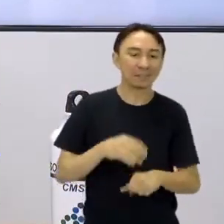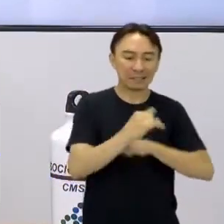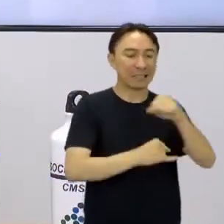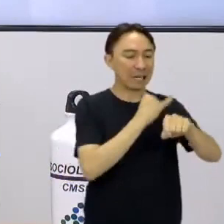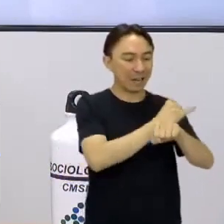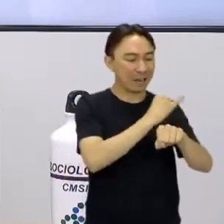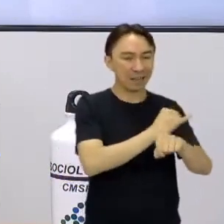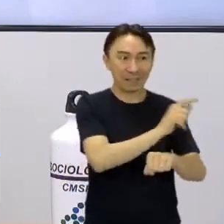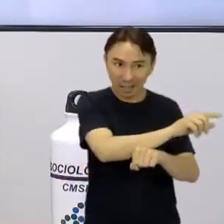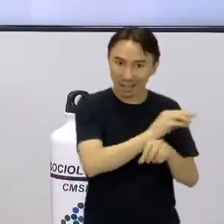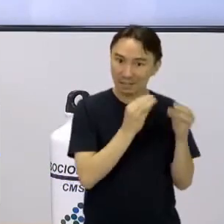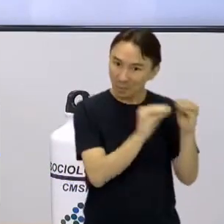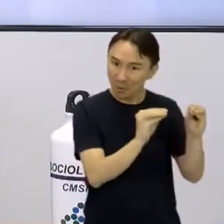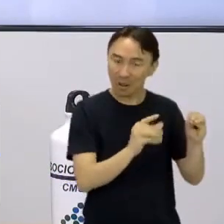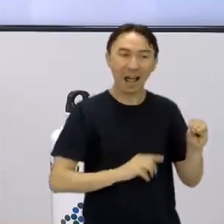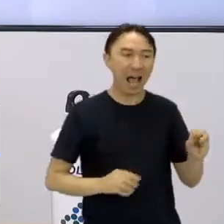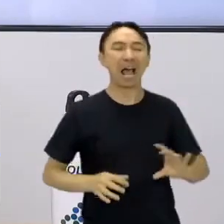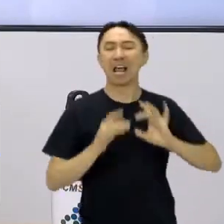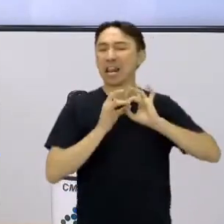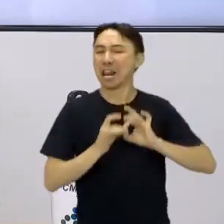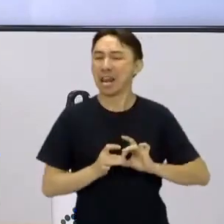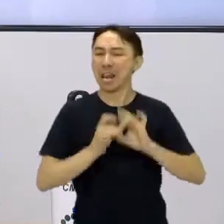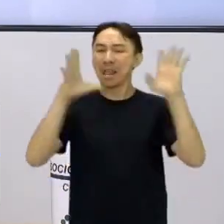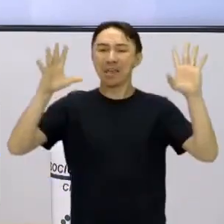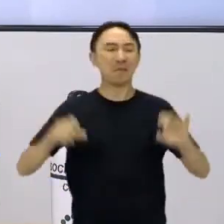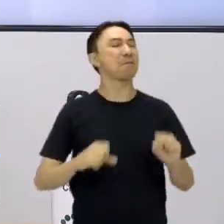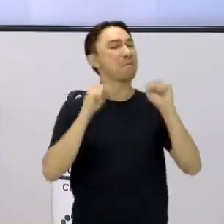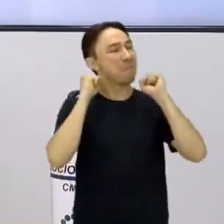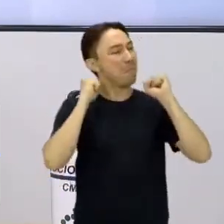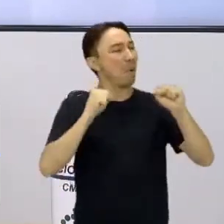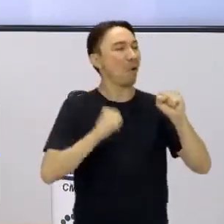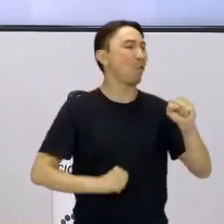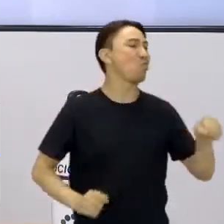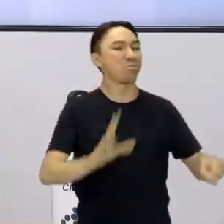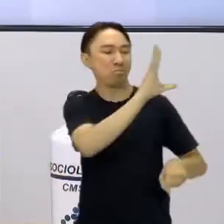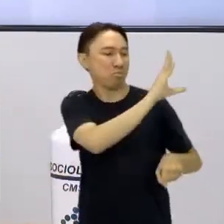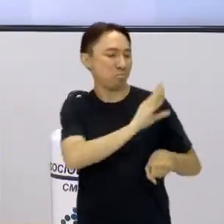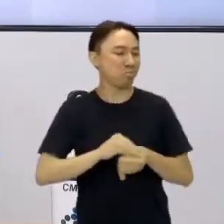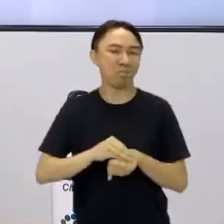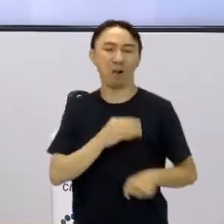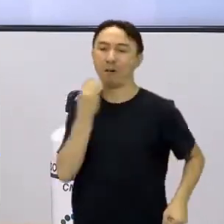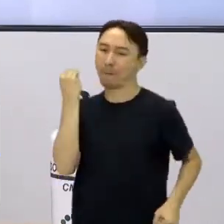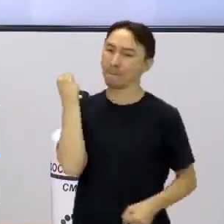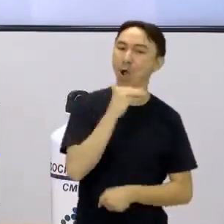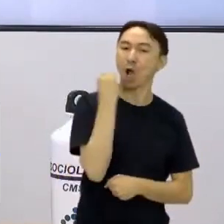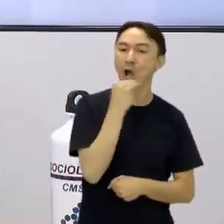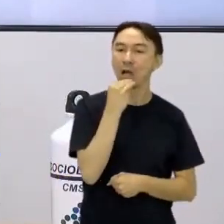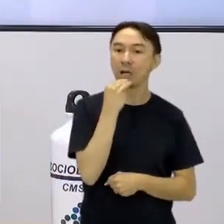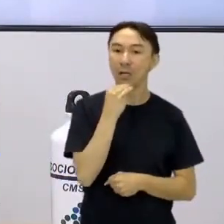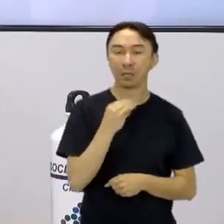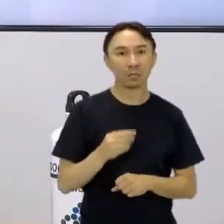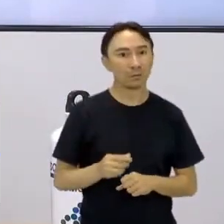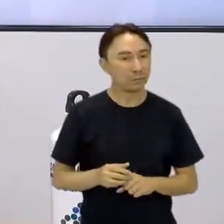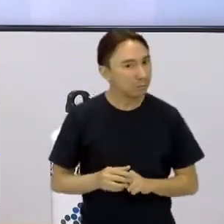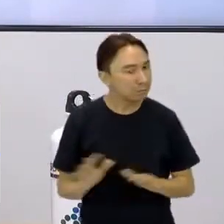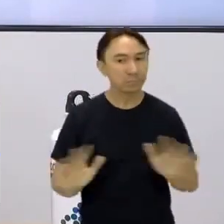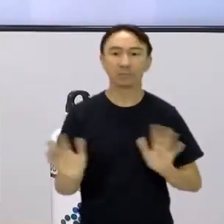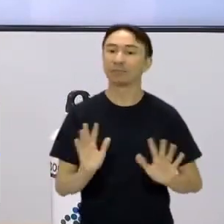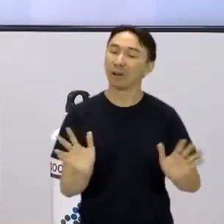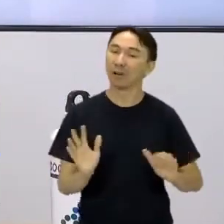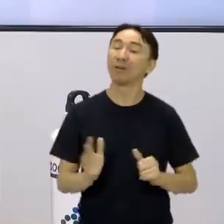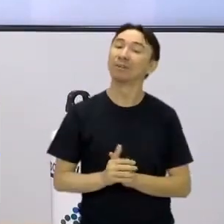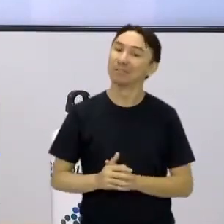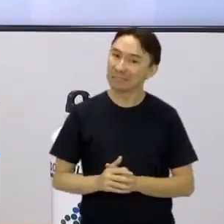livre, que é de todo mundo, que a gente não tenha que dar o respectivo crédito, né, a essas pessoas. Além de direitos autorais, a gente